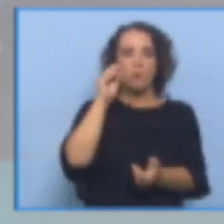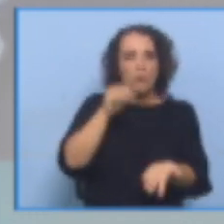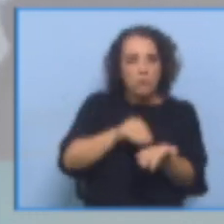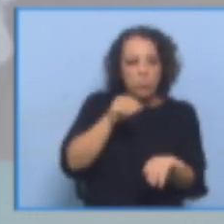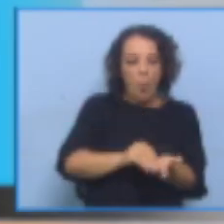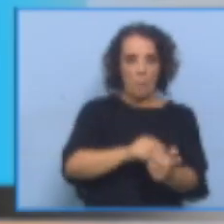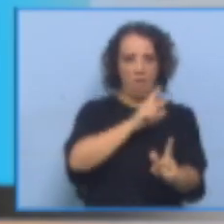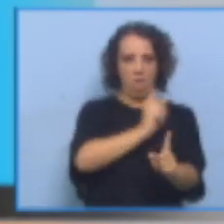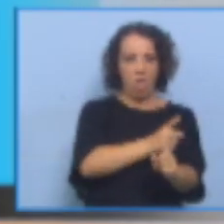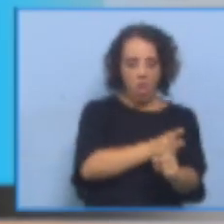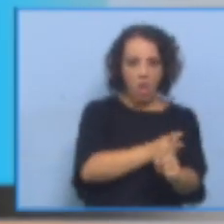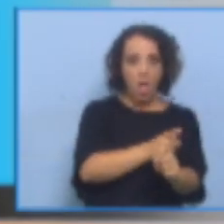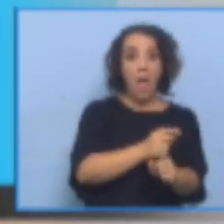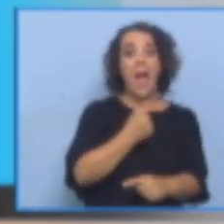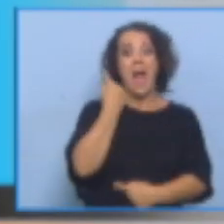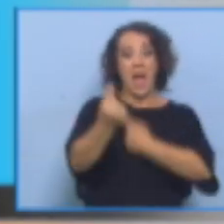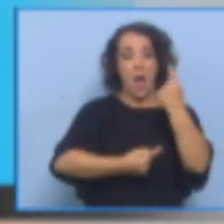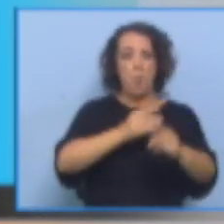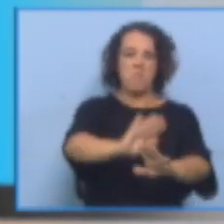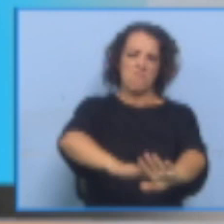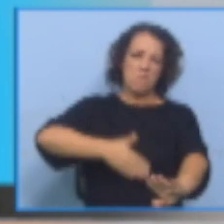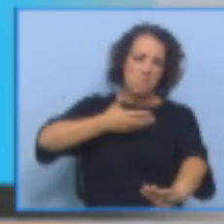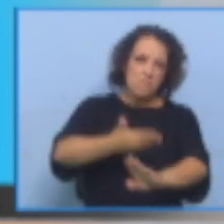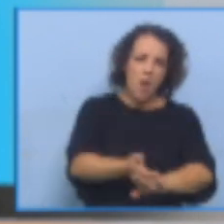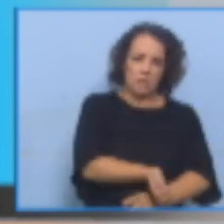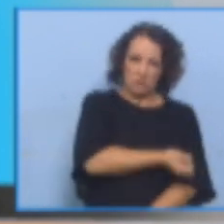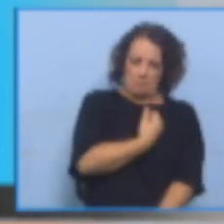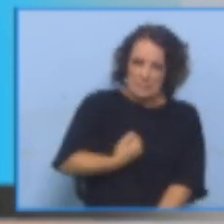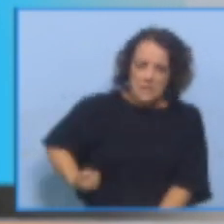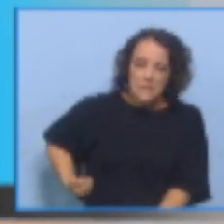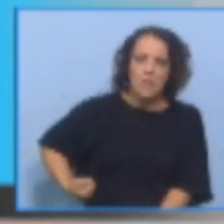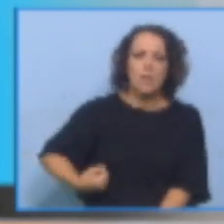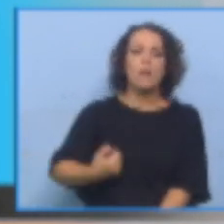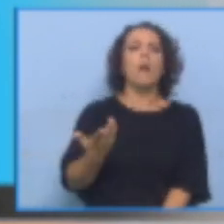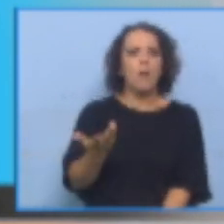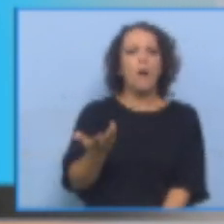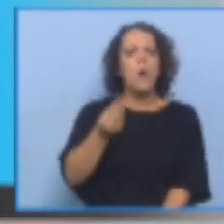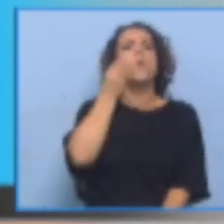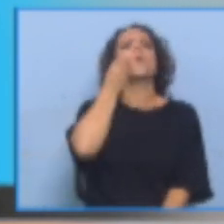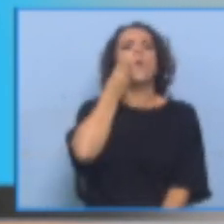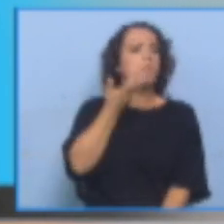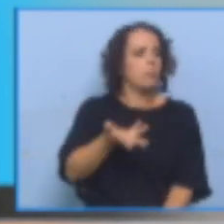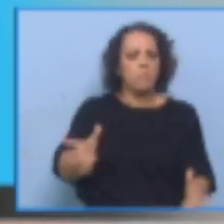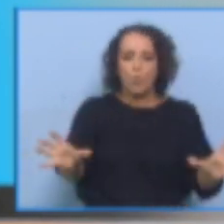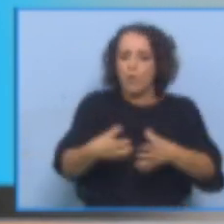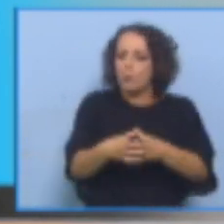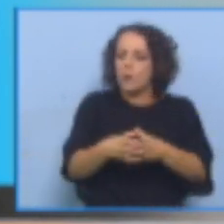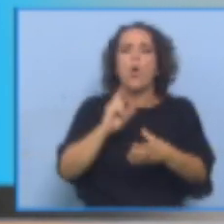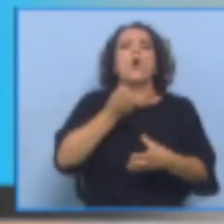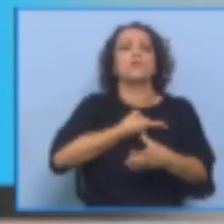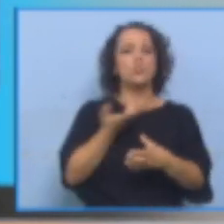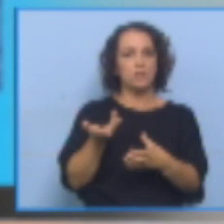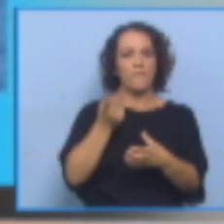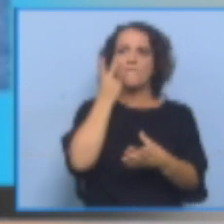em alguns casos, em extrema pobreza, temos que pensar que comunidade é que nós somos, que